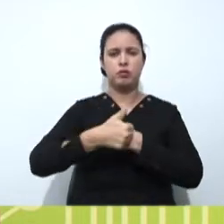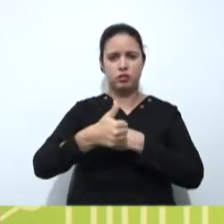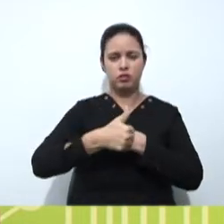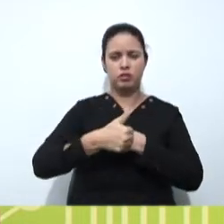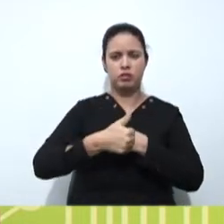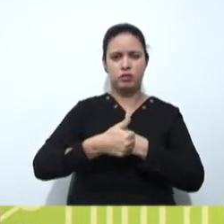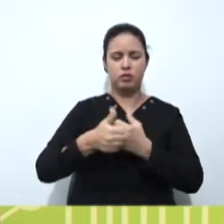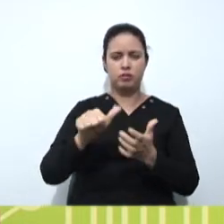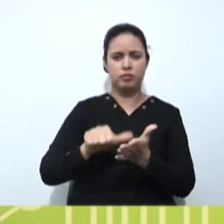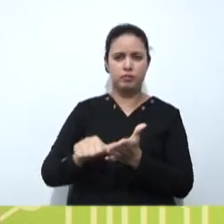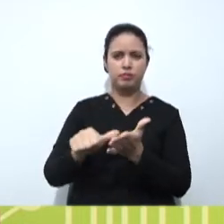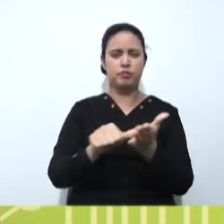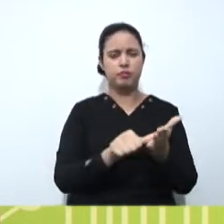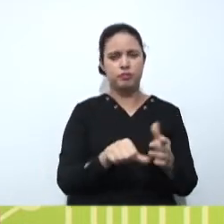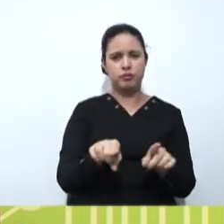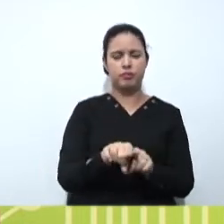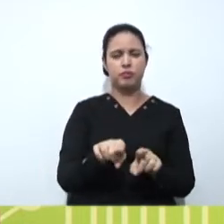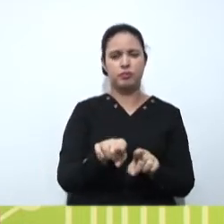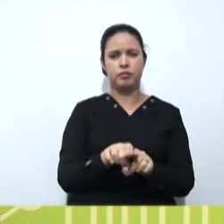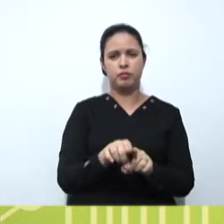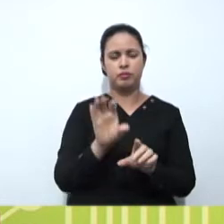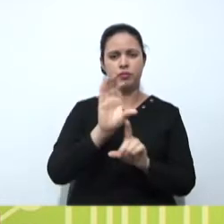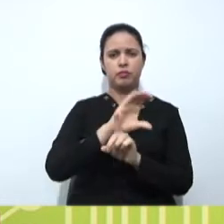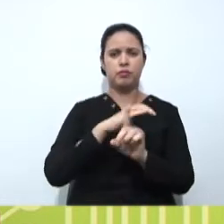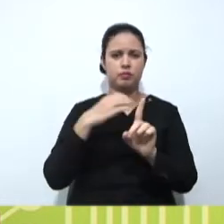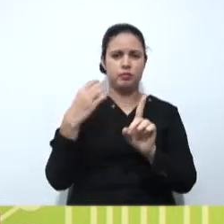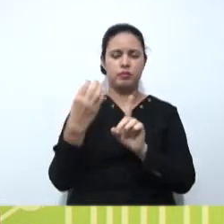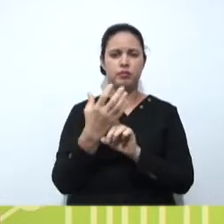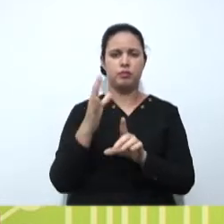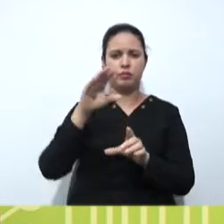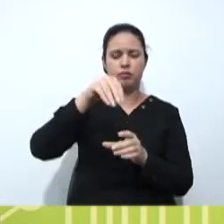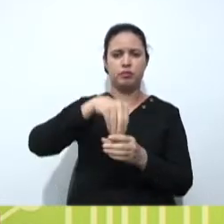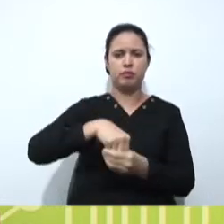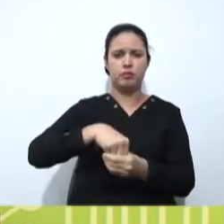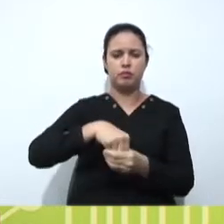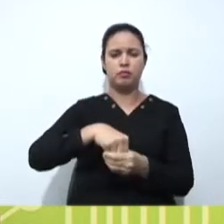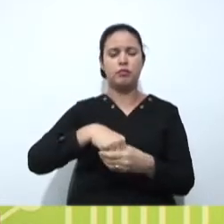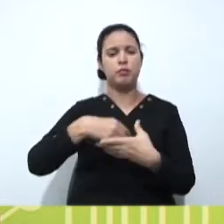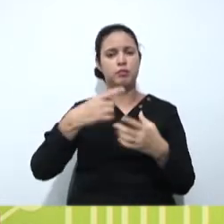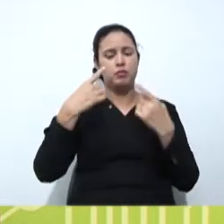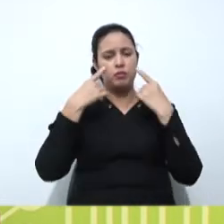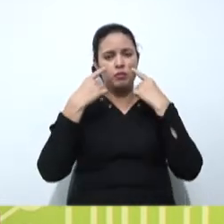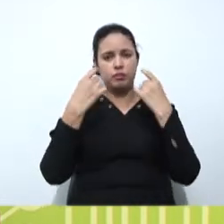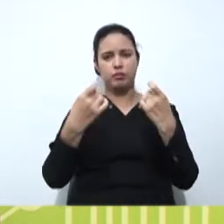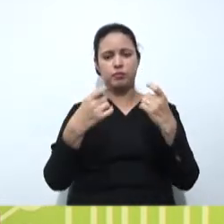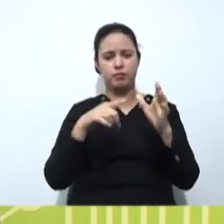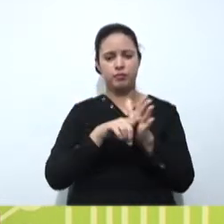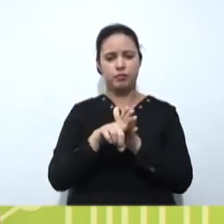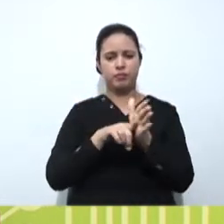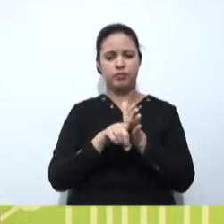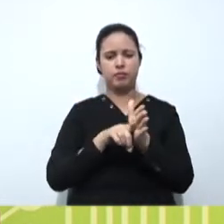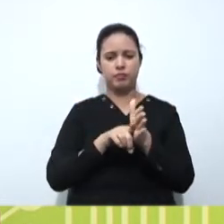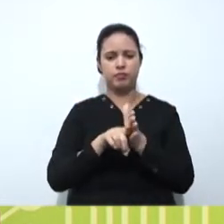os cooperados e para a comunidade que eles estão inseridos. Olha que interessante essa análise.